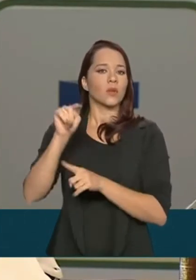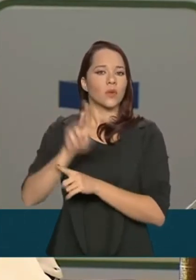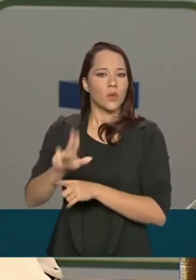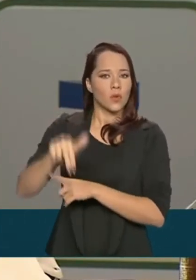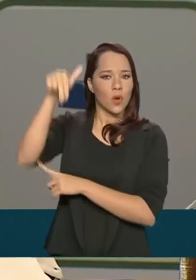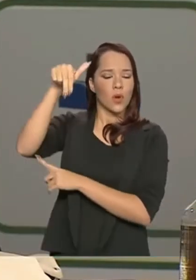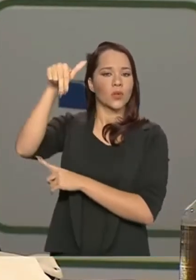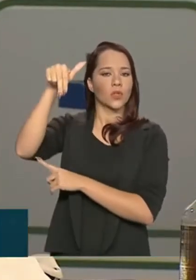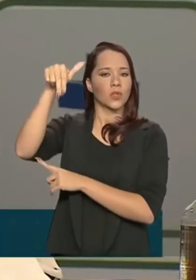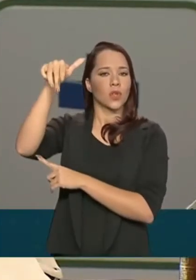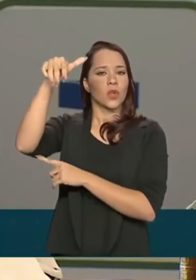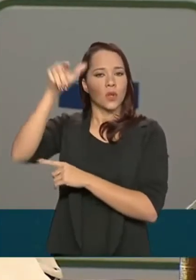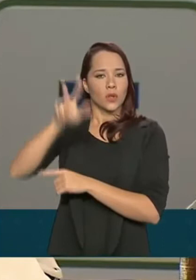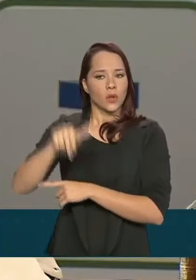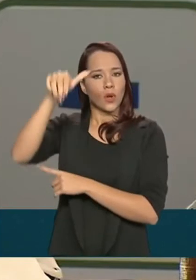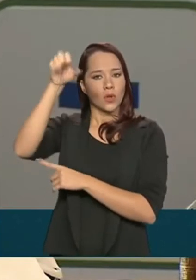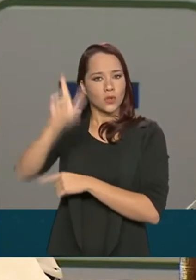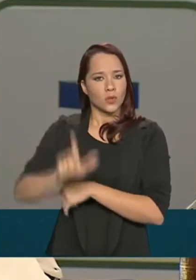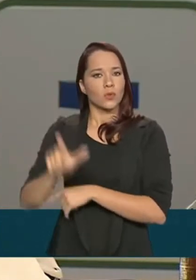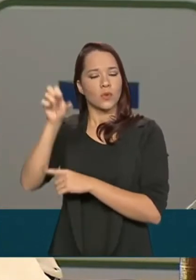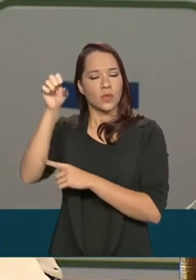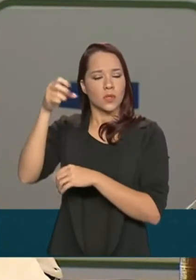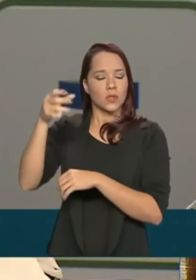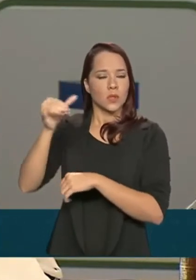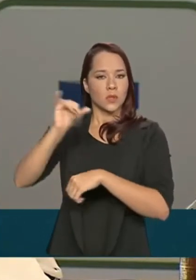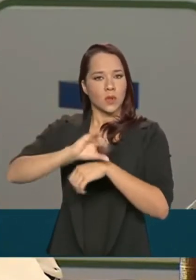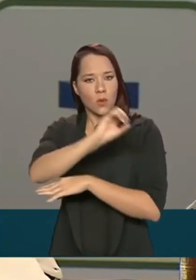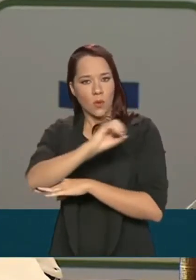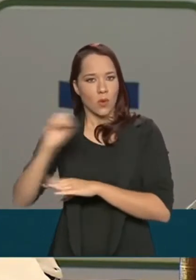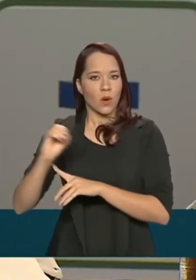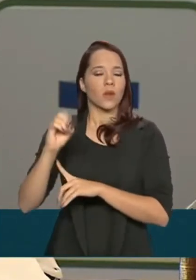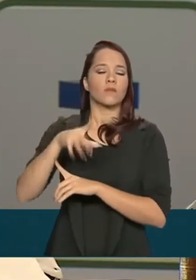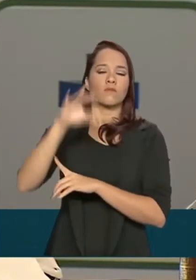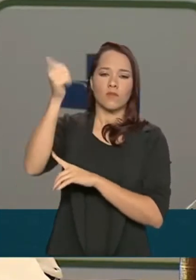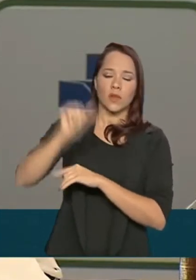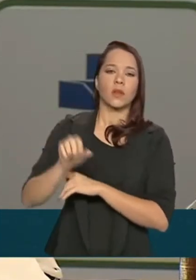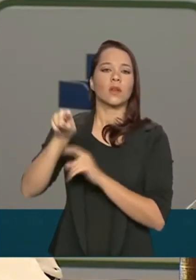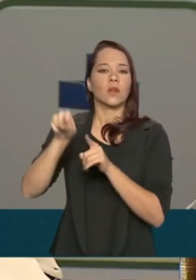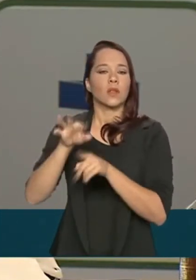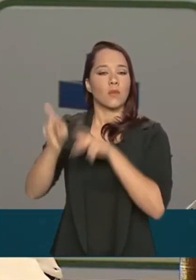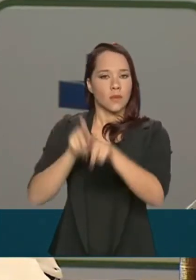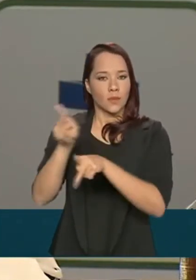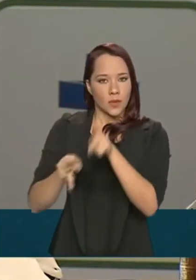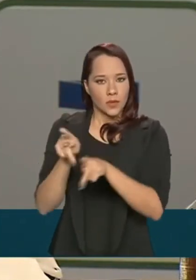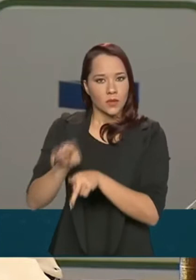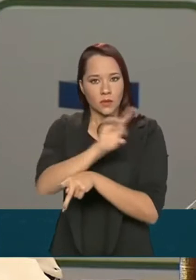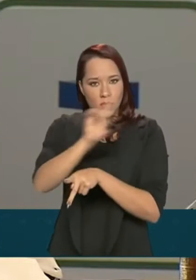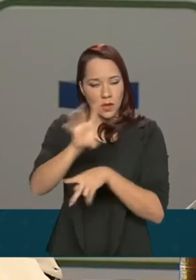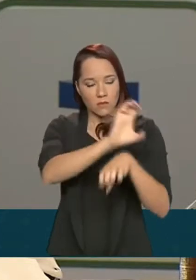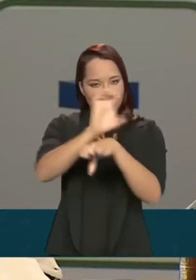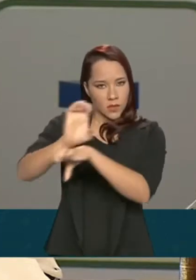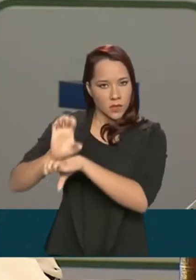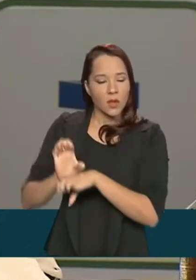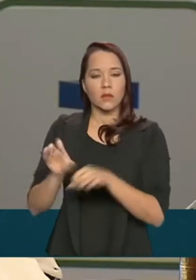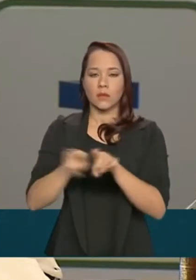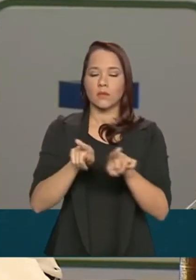norte, nordeste, sudeste, sul e centro-oeste, né, quando a gente avalia tanto em termos populacionais cada estado,